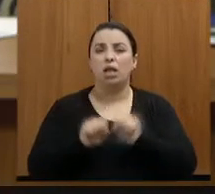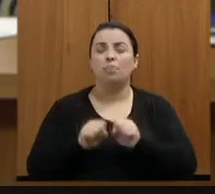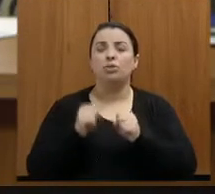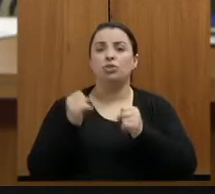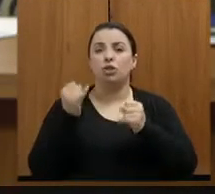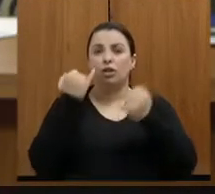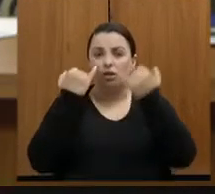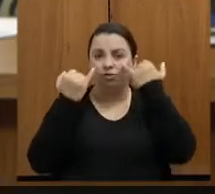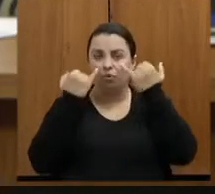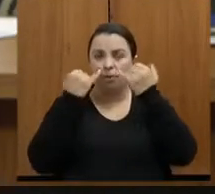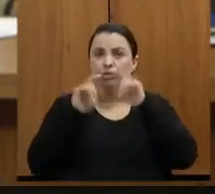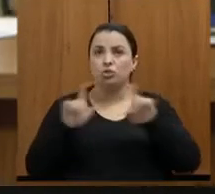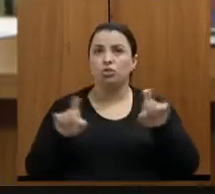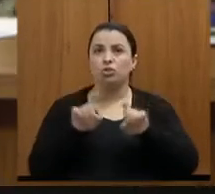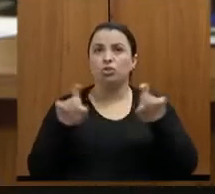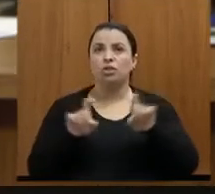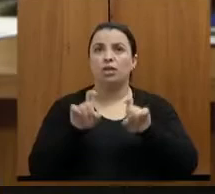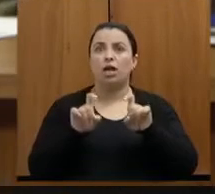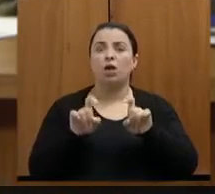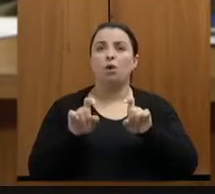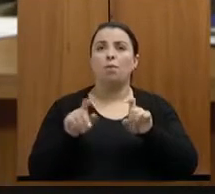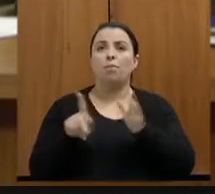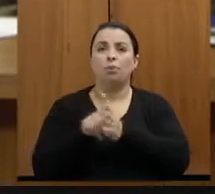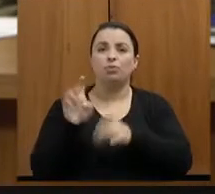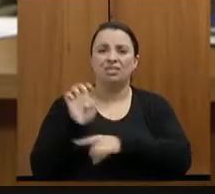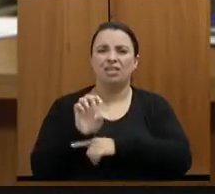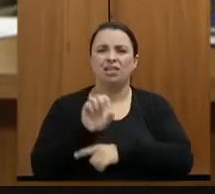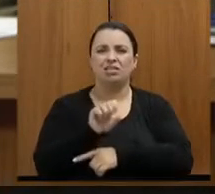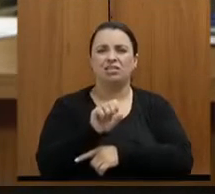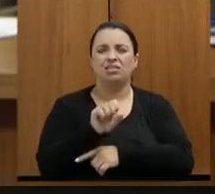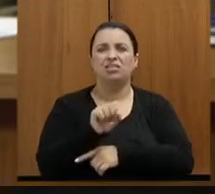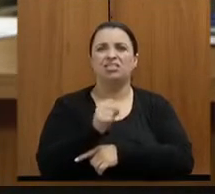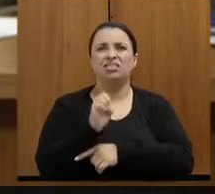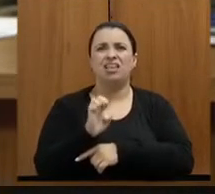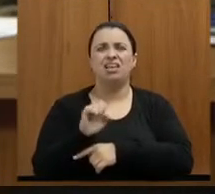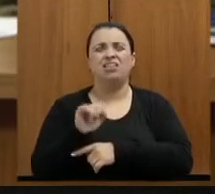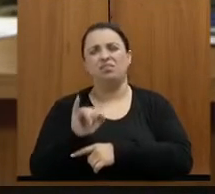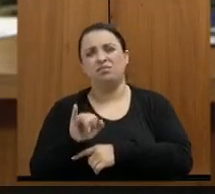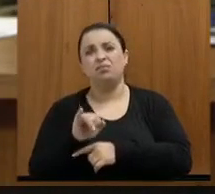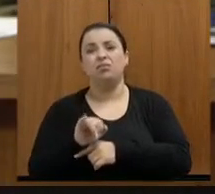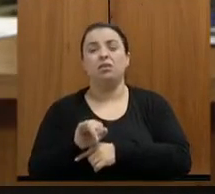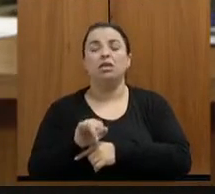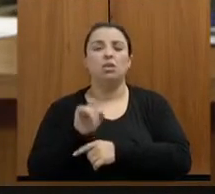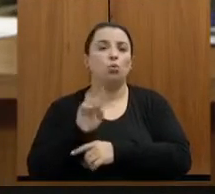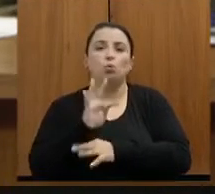sei, então, toda a informação é transparente, tem agilidade nos fluxos etc.